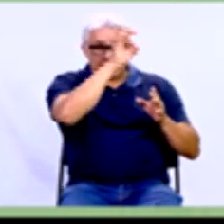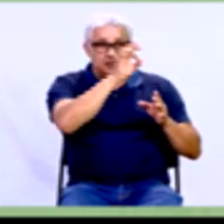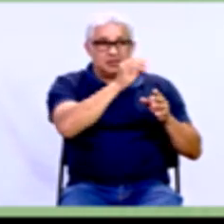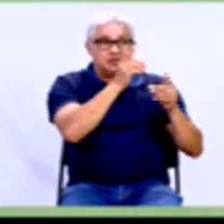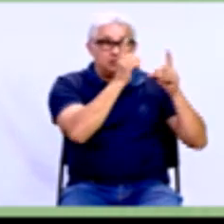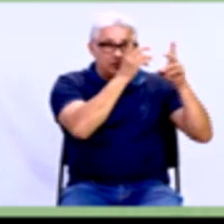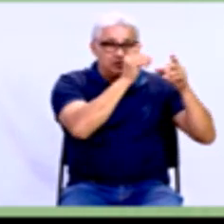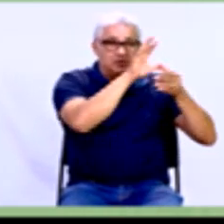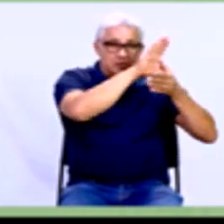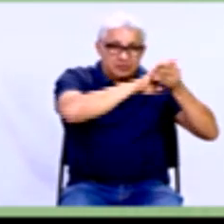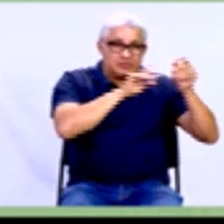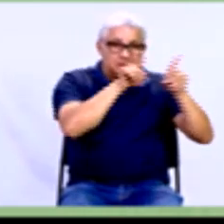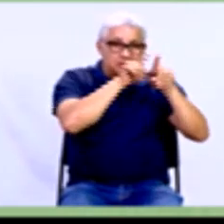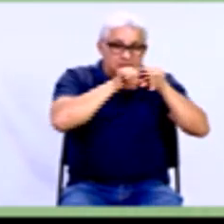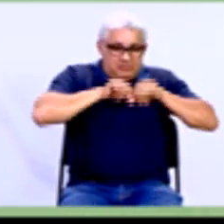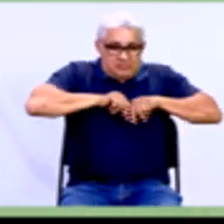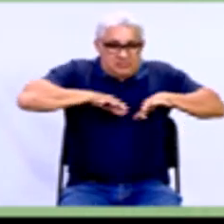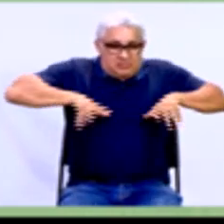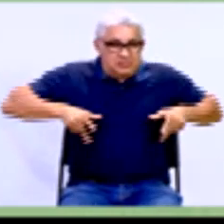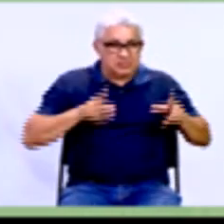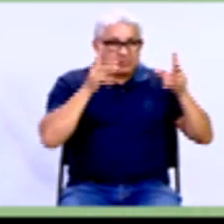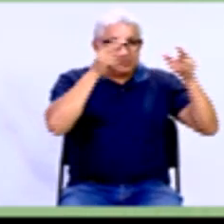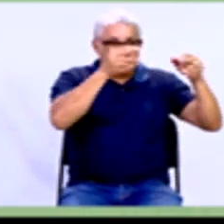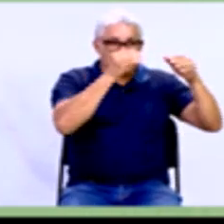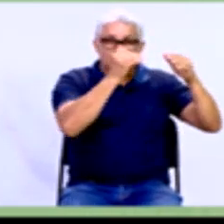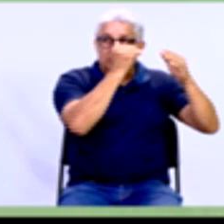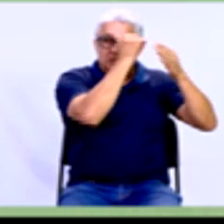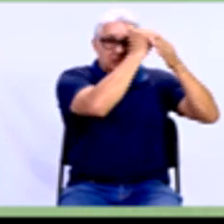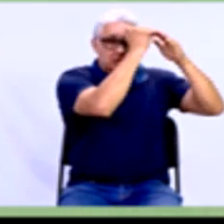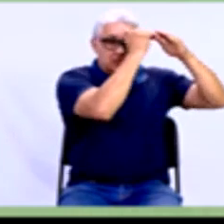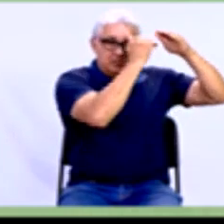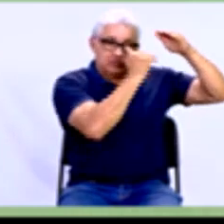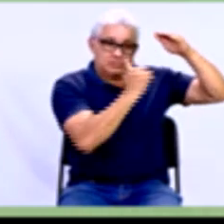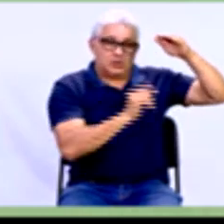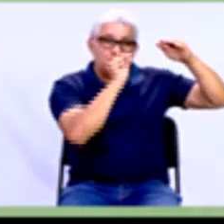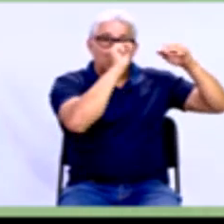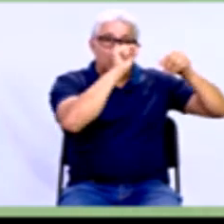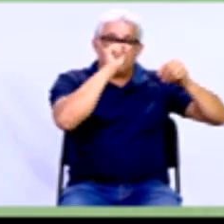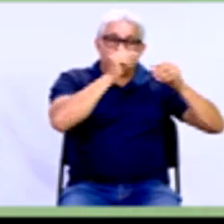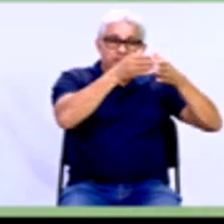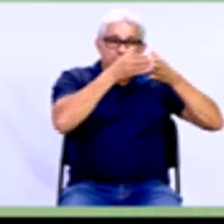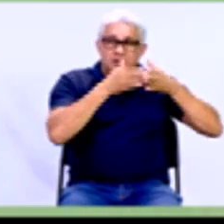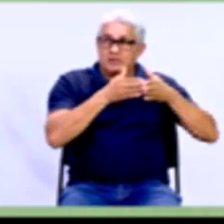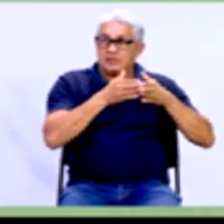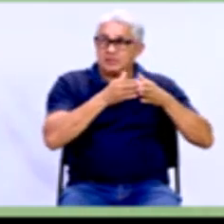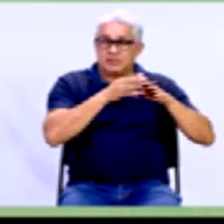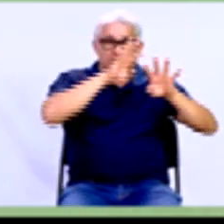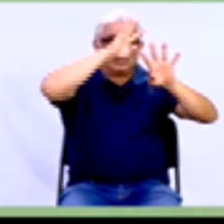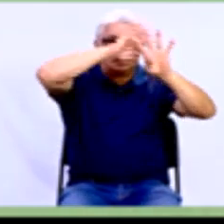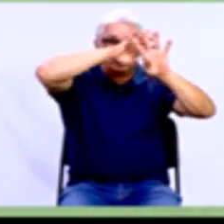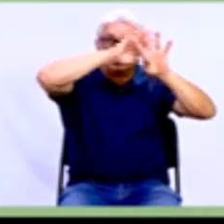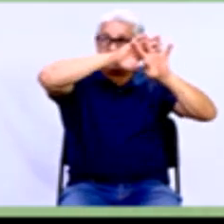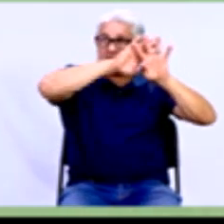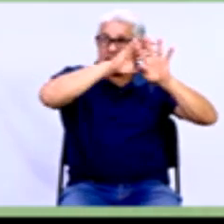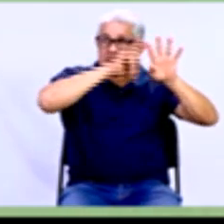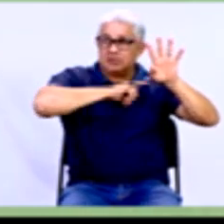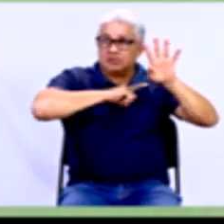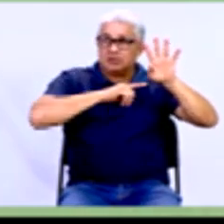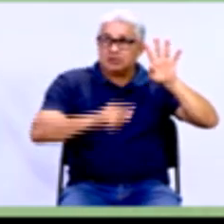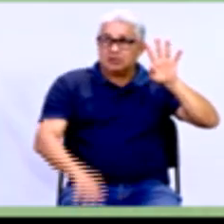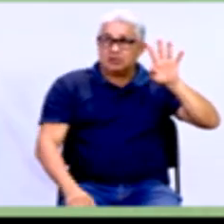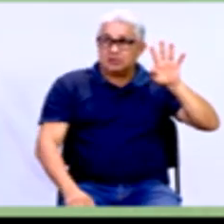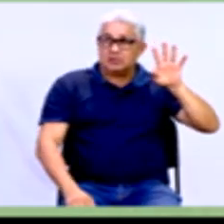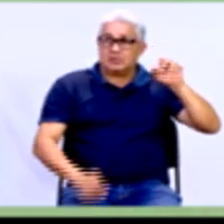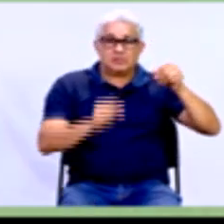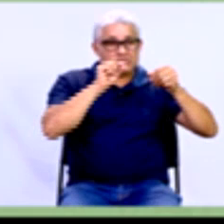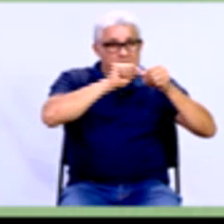foi igual aos valores abaixo, faça o que se pede. Abaixo não, está do lado aqui a nossa tabela, né? Construa